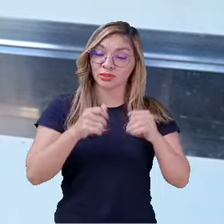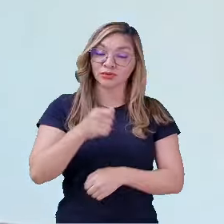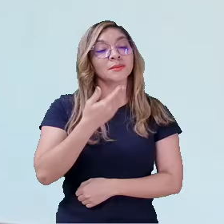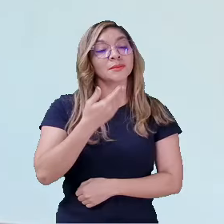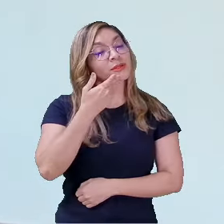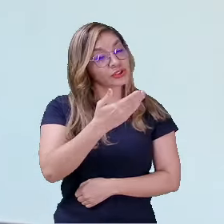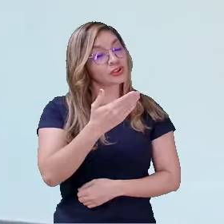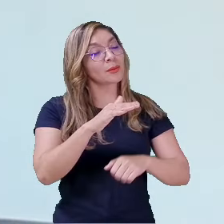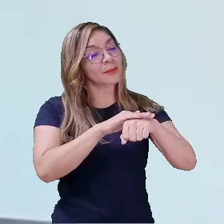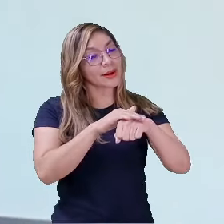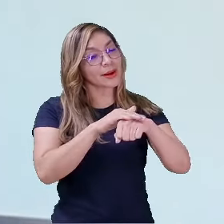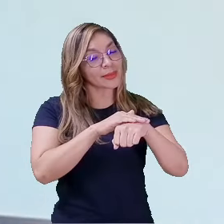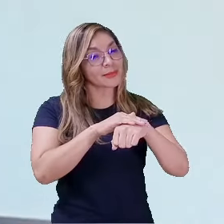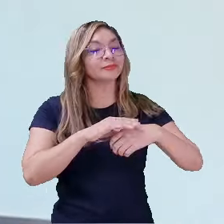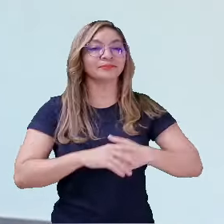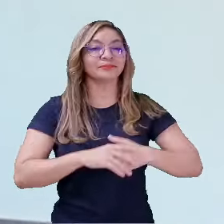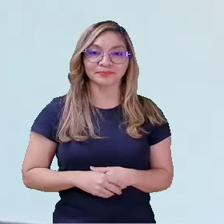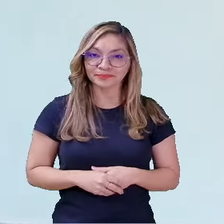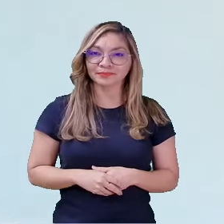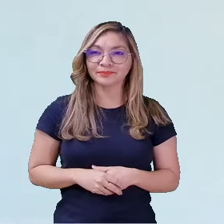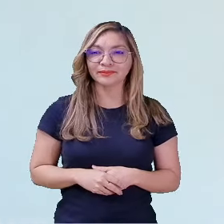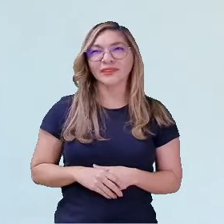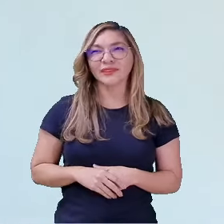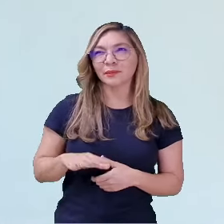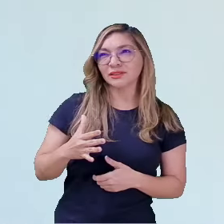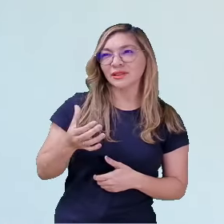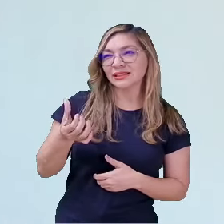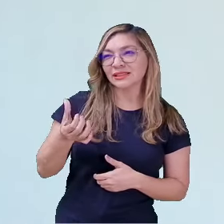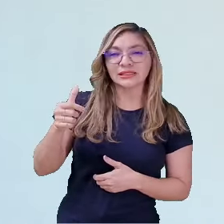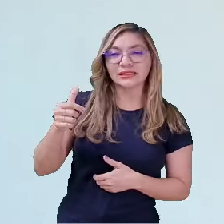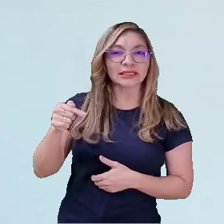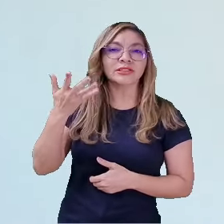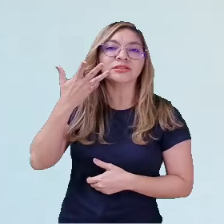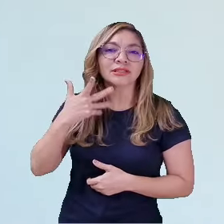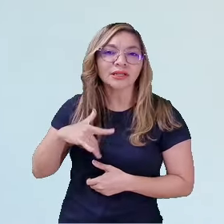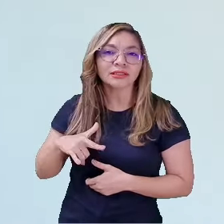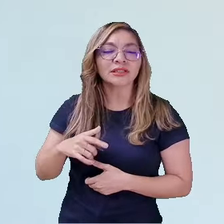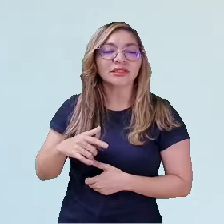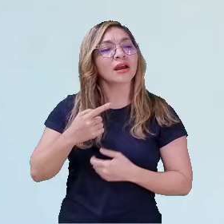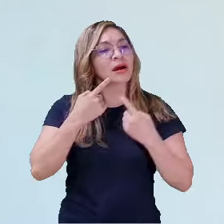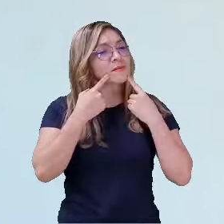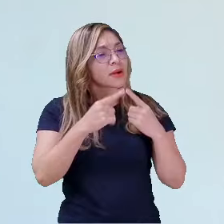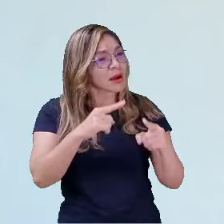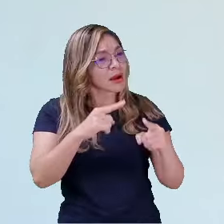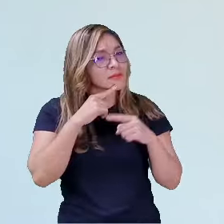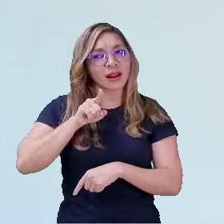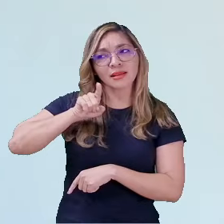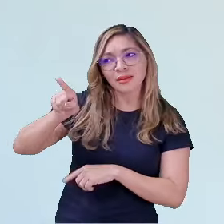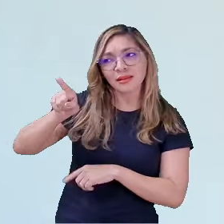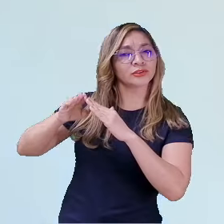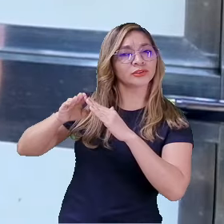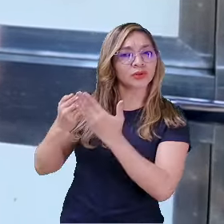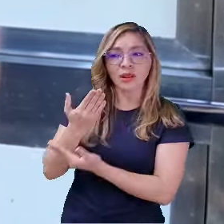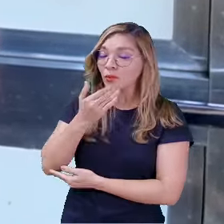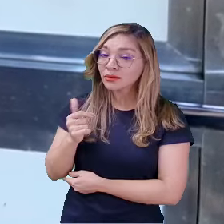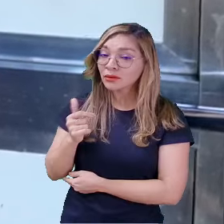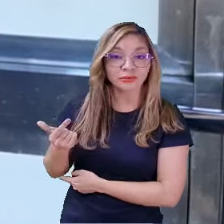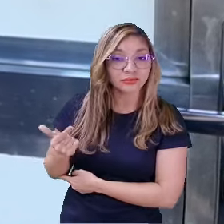juíza. E eles eram umas 6, 7 crianças que vieram relatar que na escola deles não tem merenda escolar.